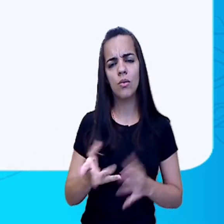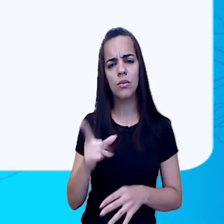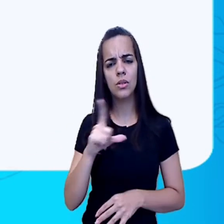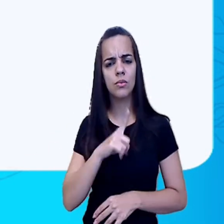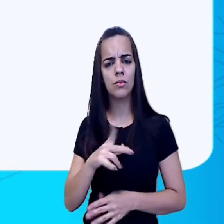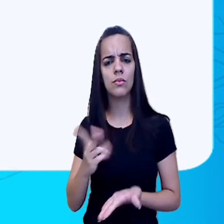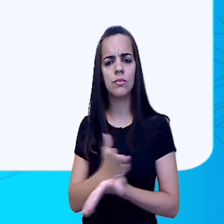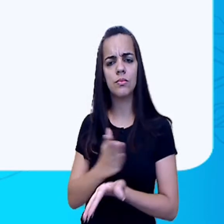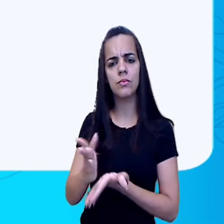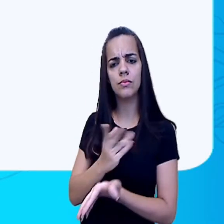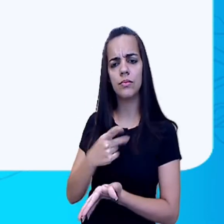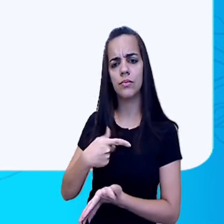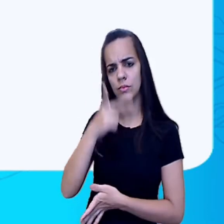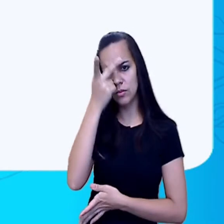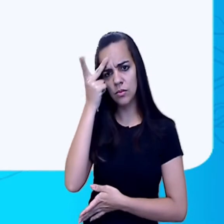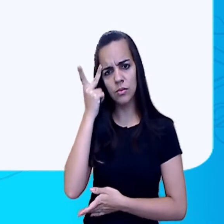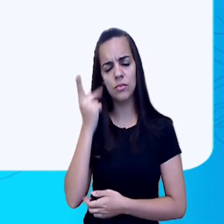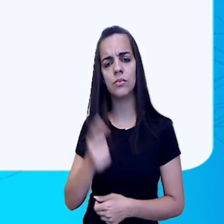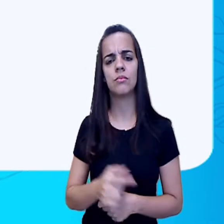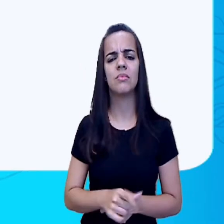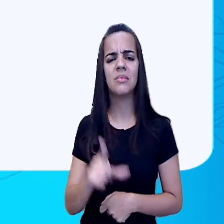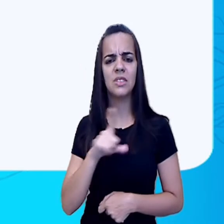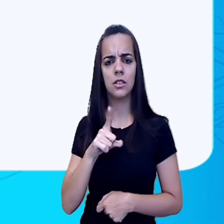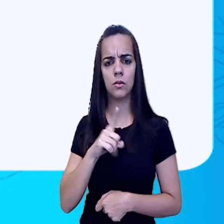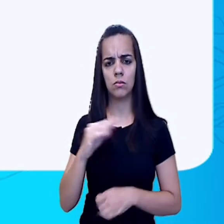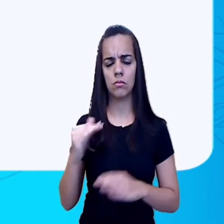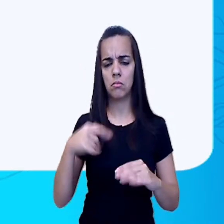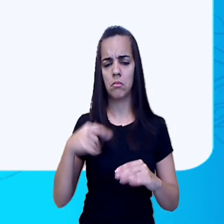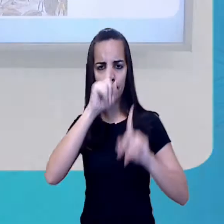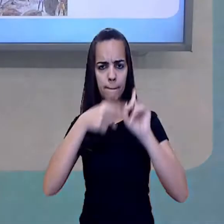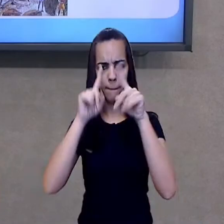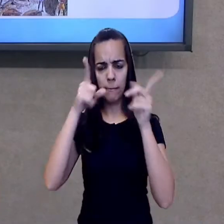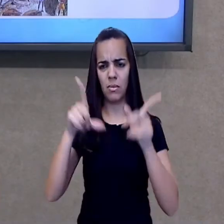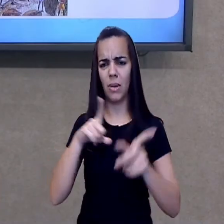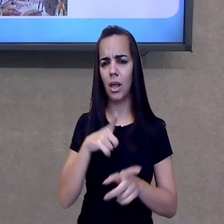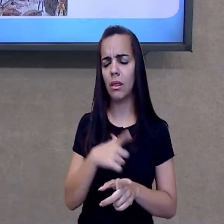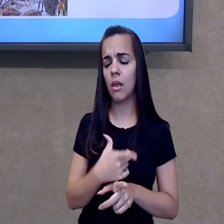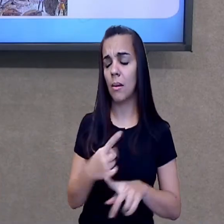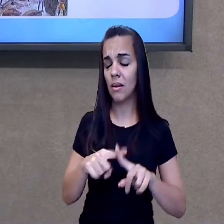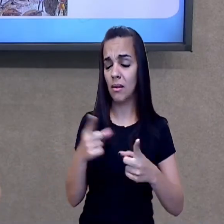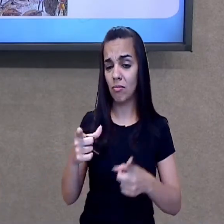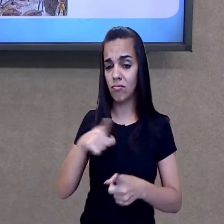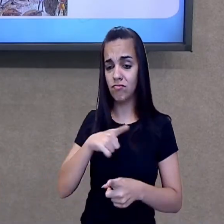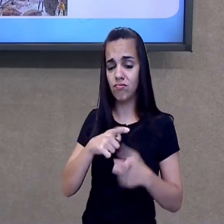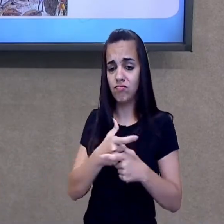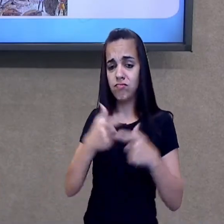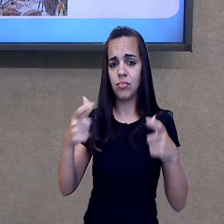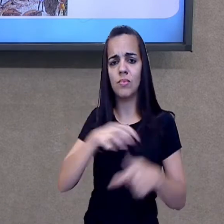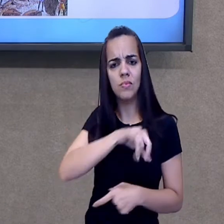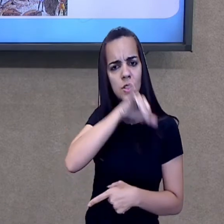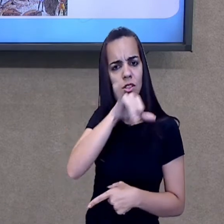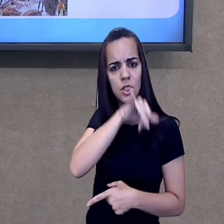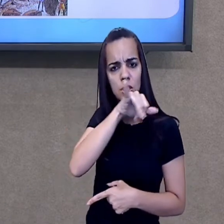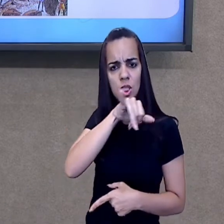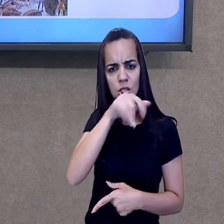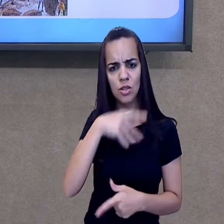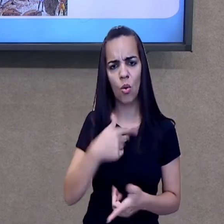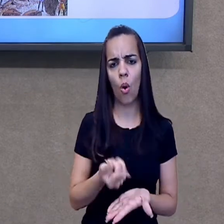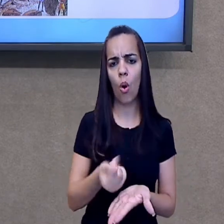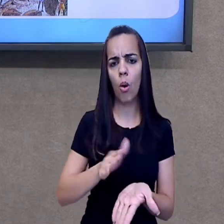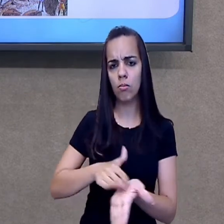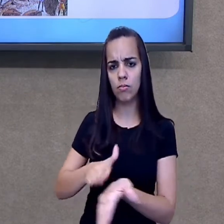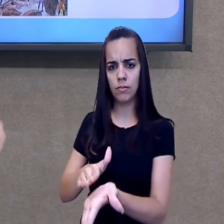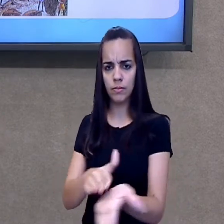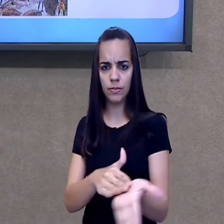com autoritarismo e cobrança excessiva de impostos. Por isso, a ideia do grupo frente ao movimento